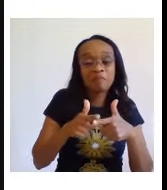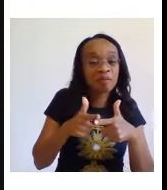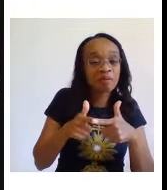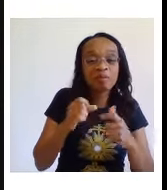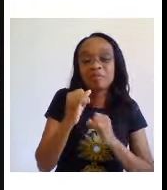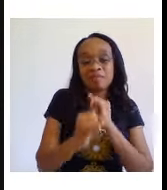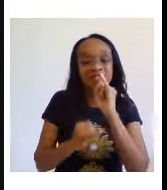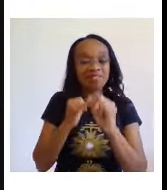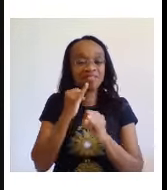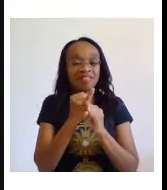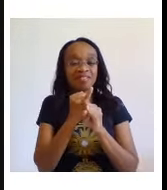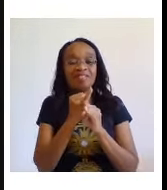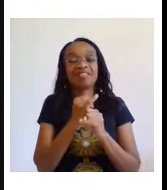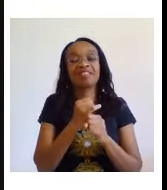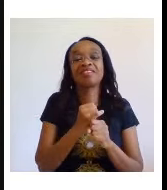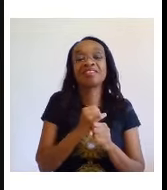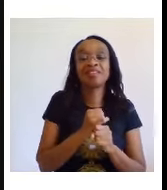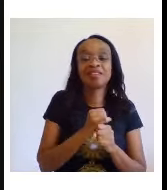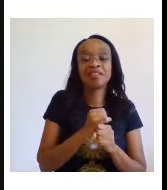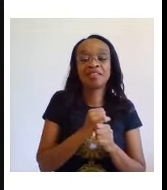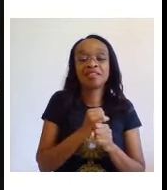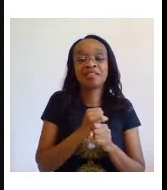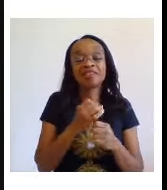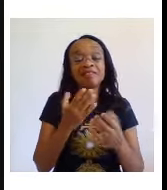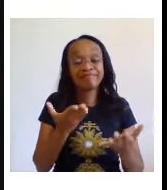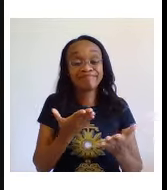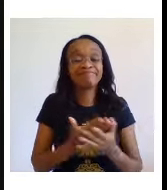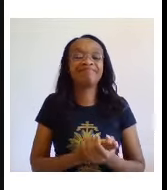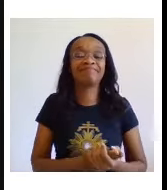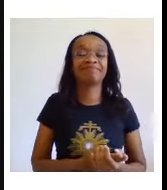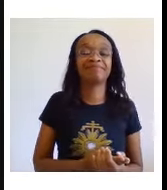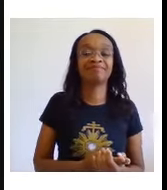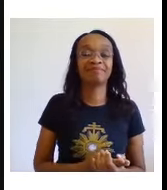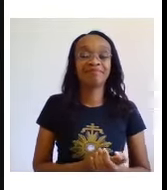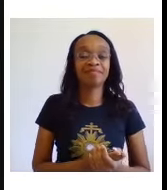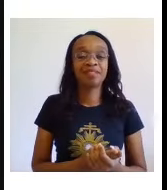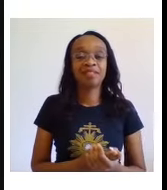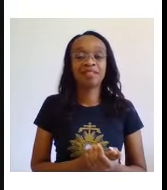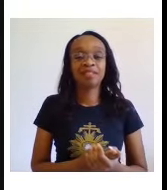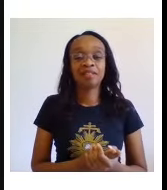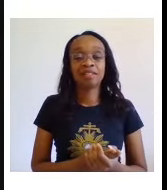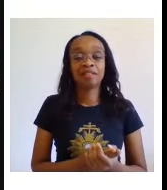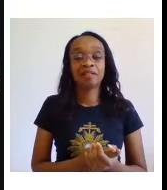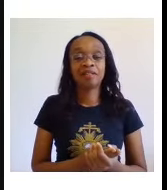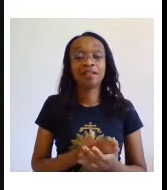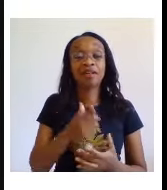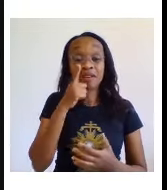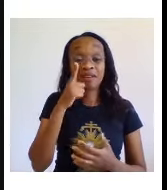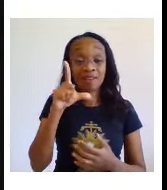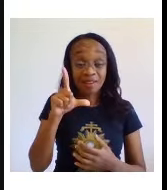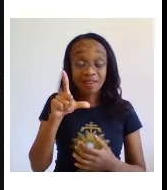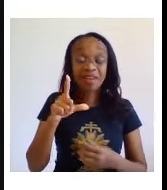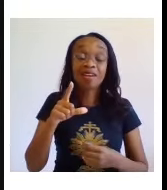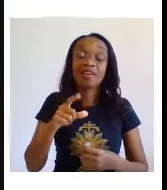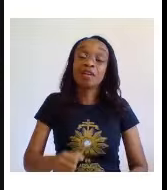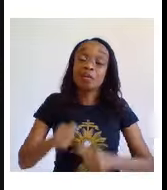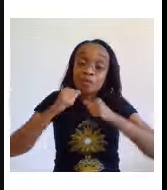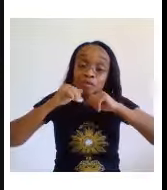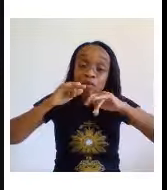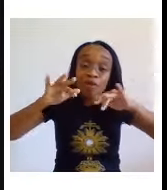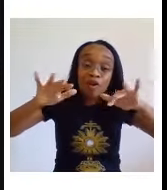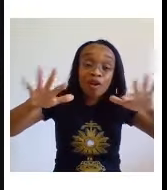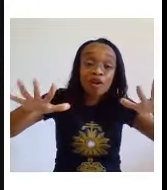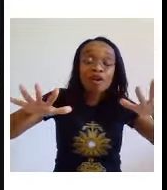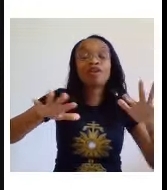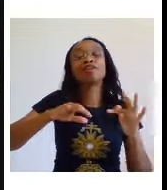dia, assim, a gente ganha com a internet, assim, esses webinars, essas lives, de atingir pessoas